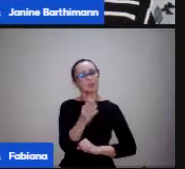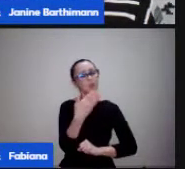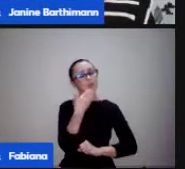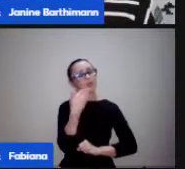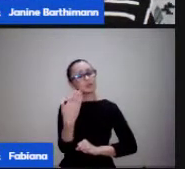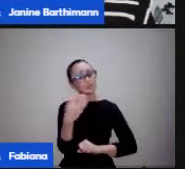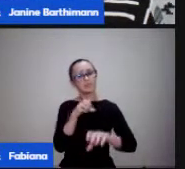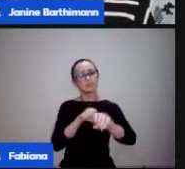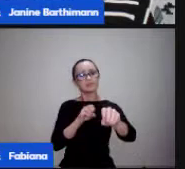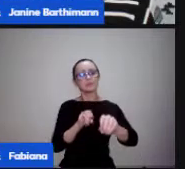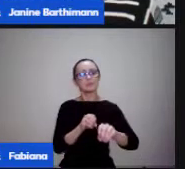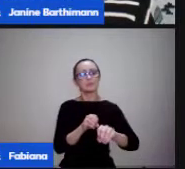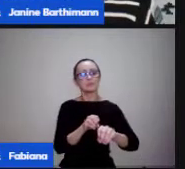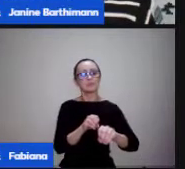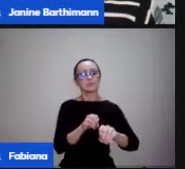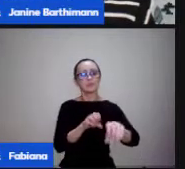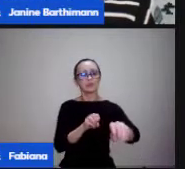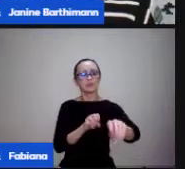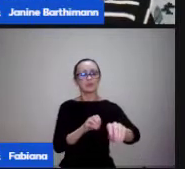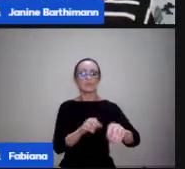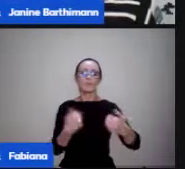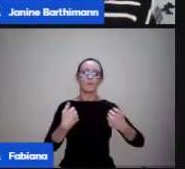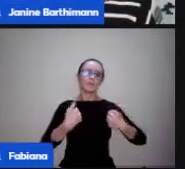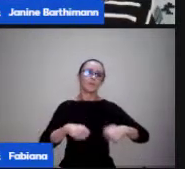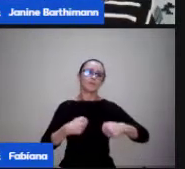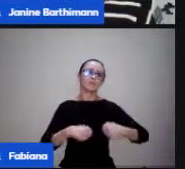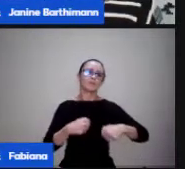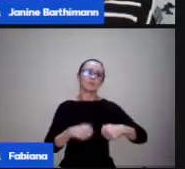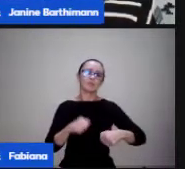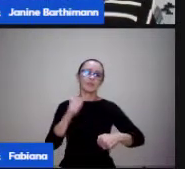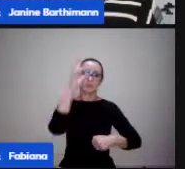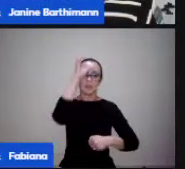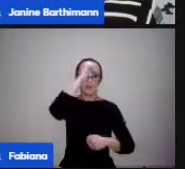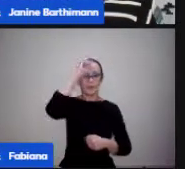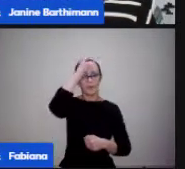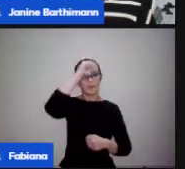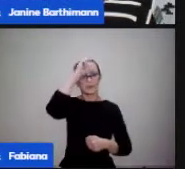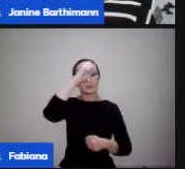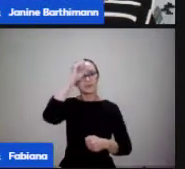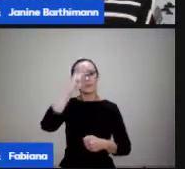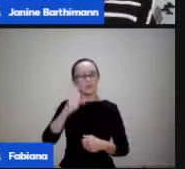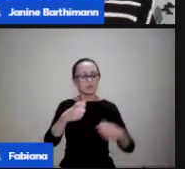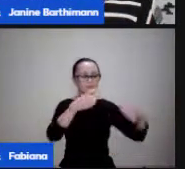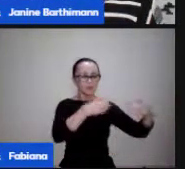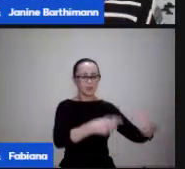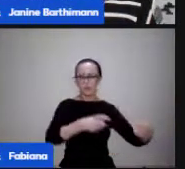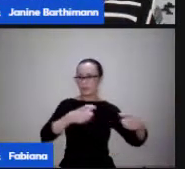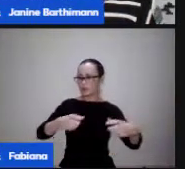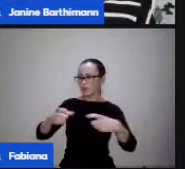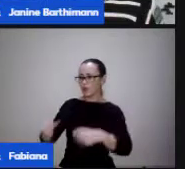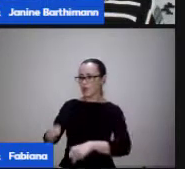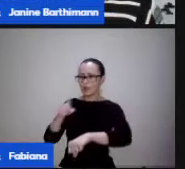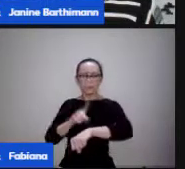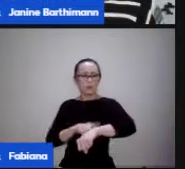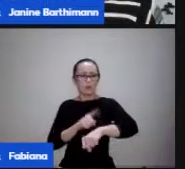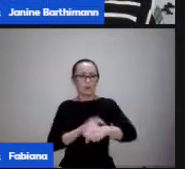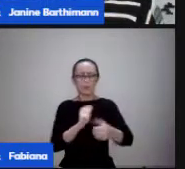que atribui à educação como possibilidades de aprendizagem em vários espaços, tempos,